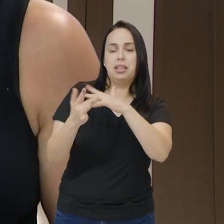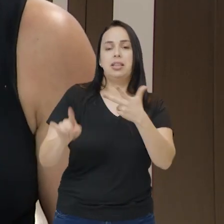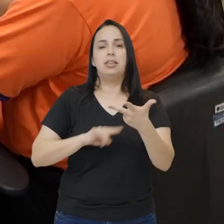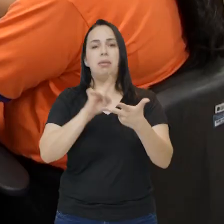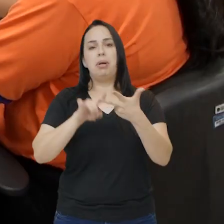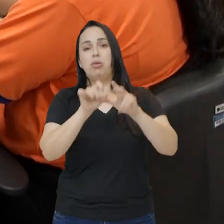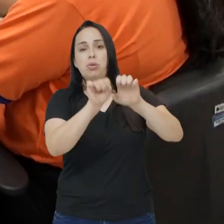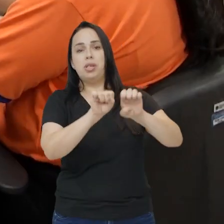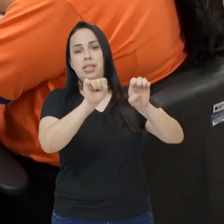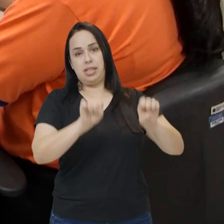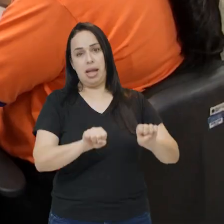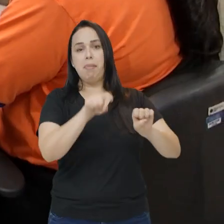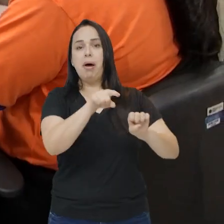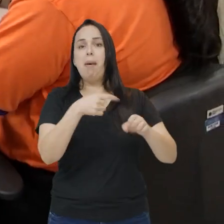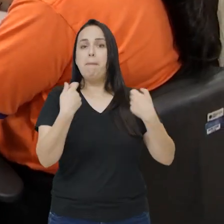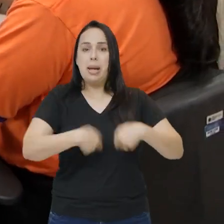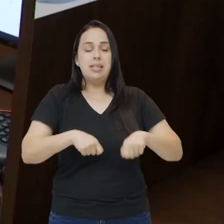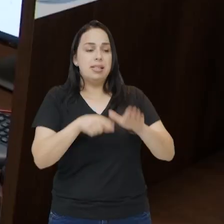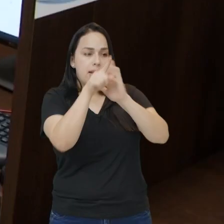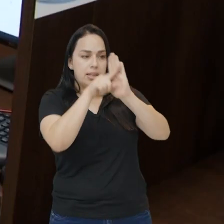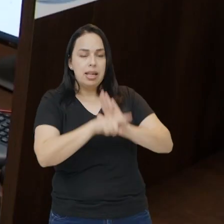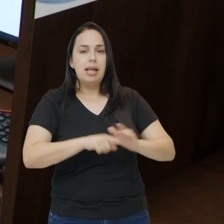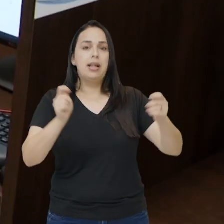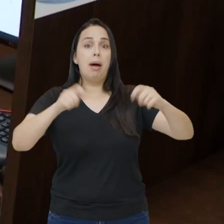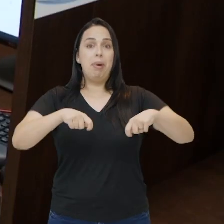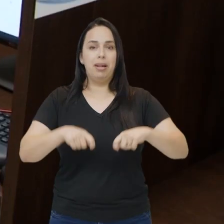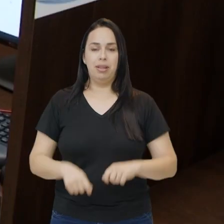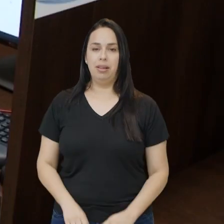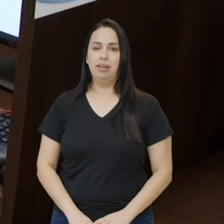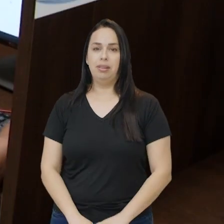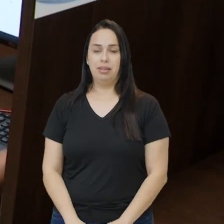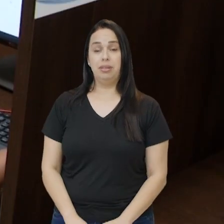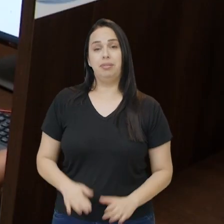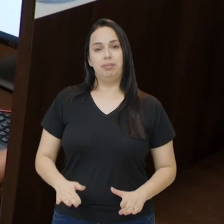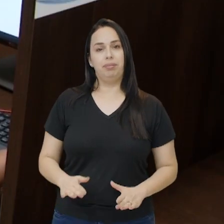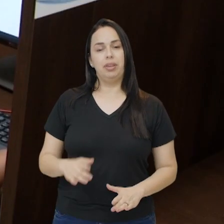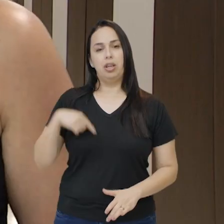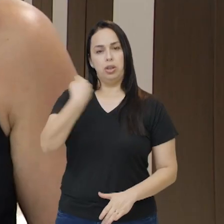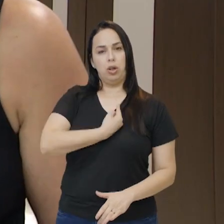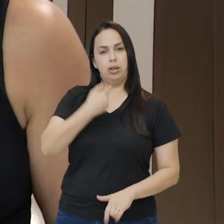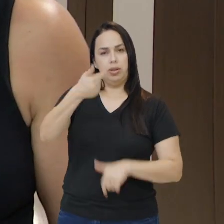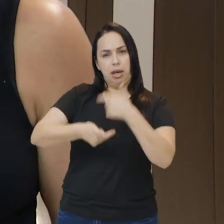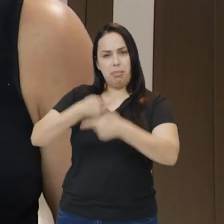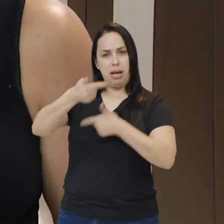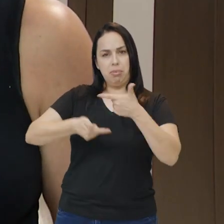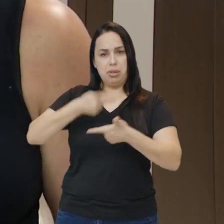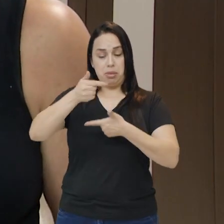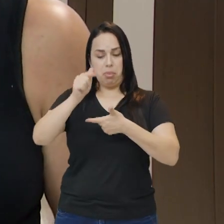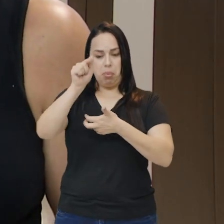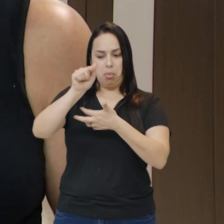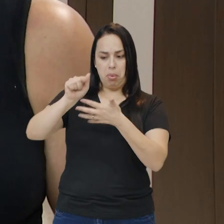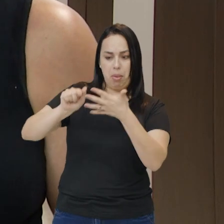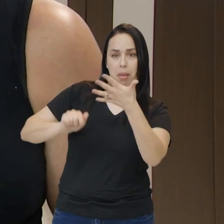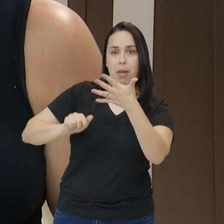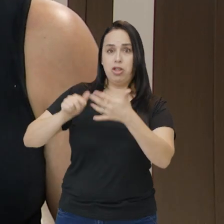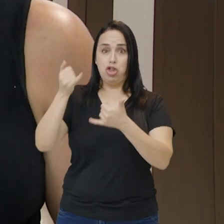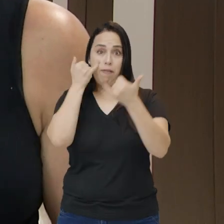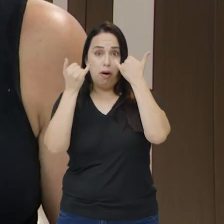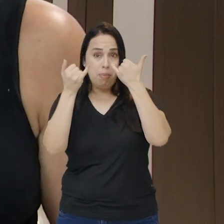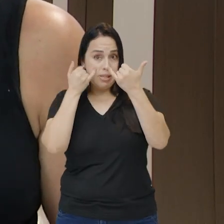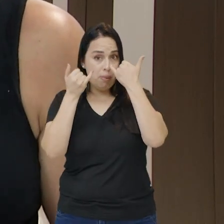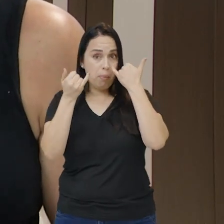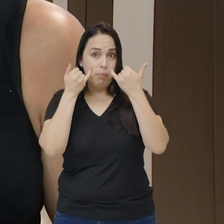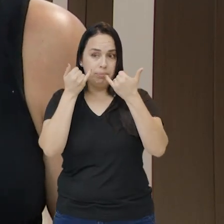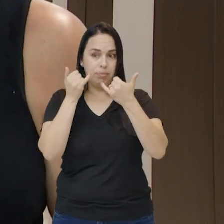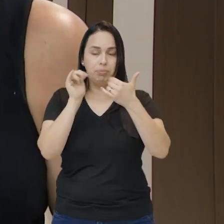sociais e na base de conhecimento que é disponível para esses operadores. Como nós trabalhamos com uma diversidade muito grande